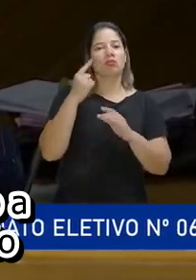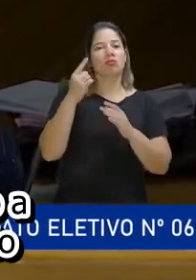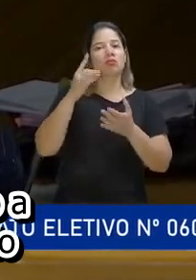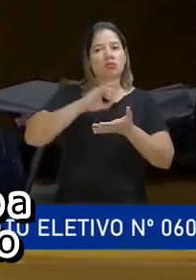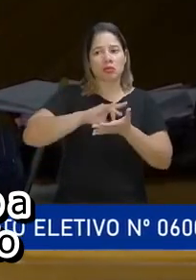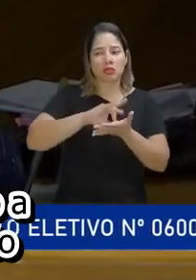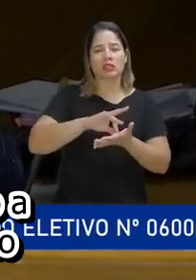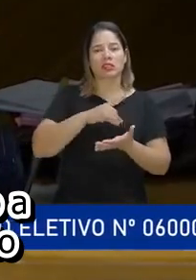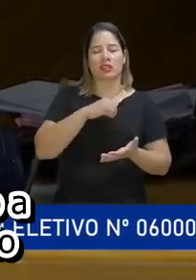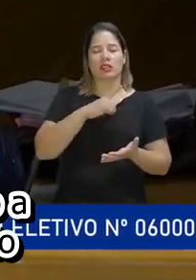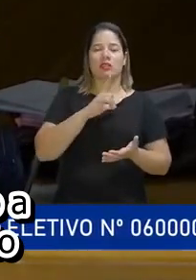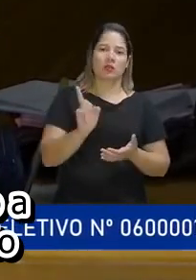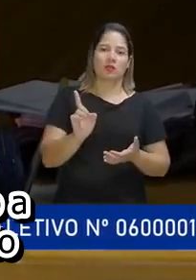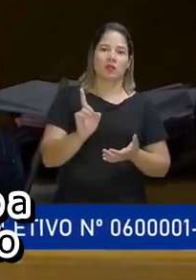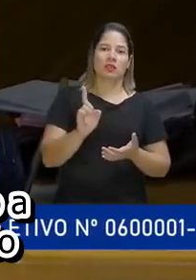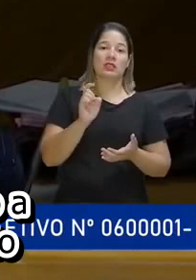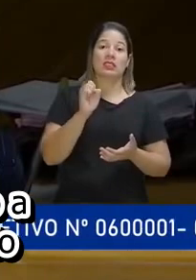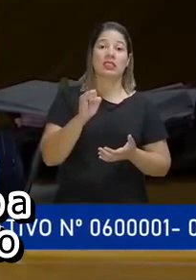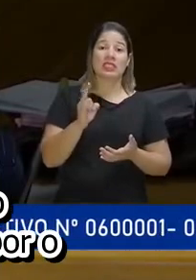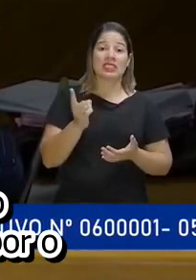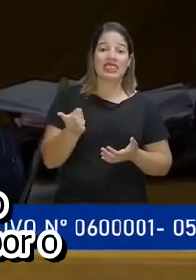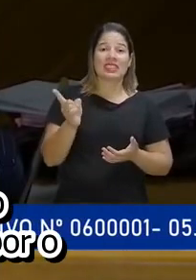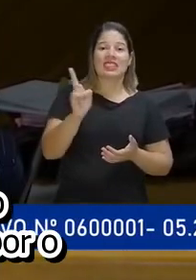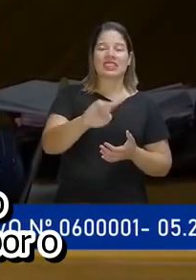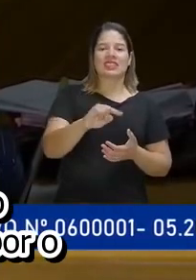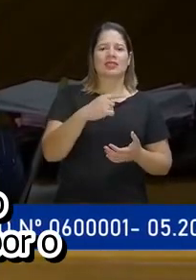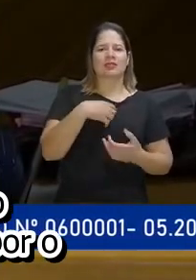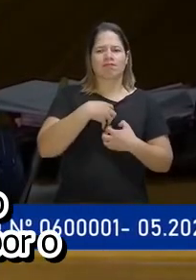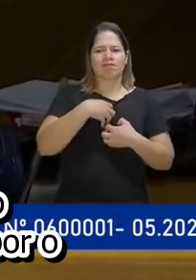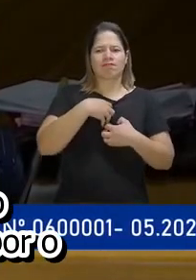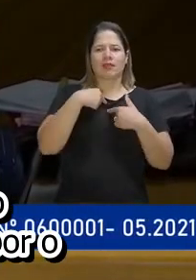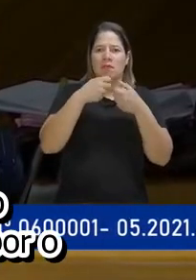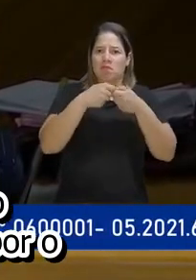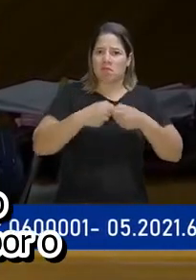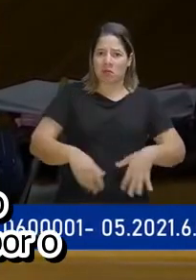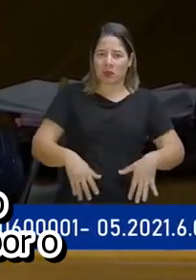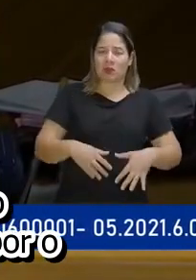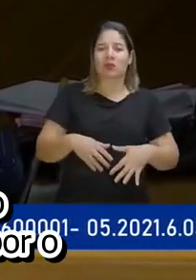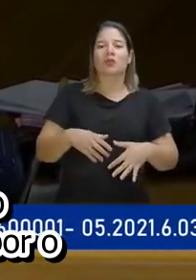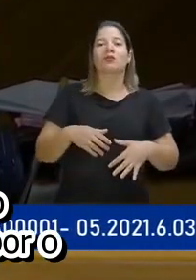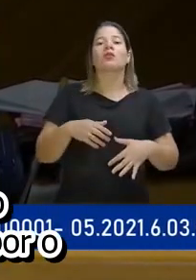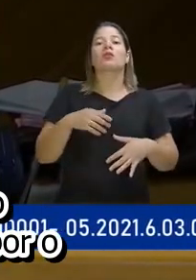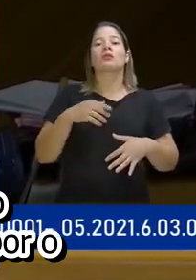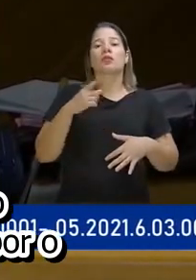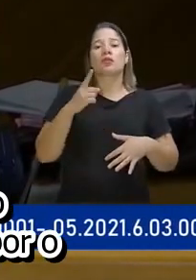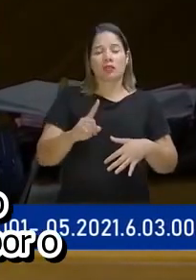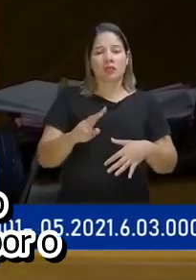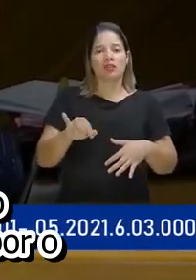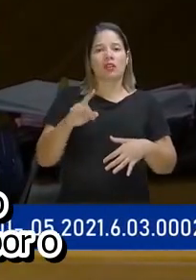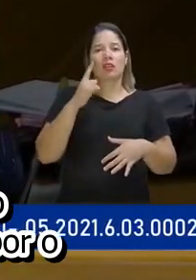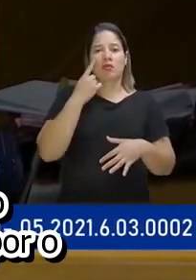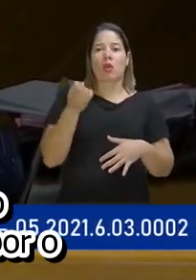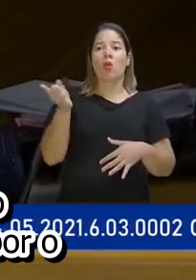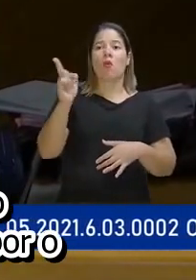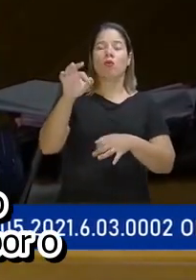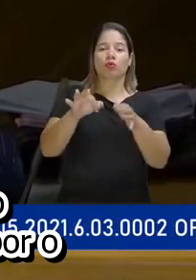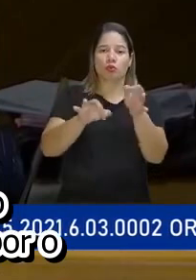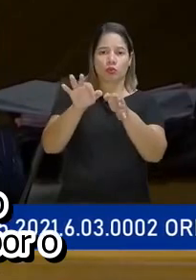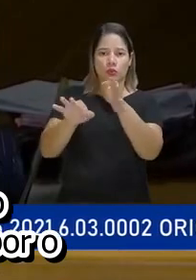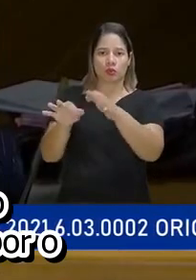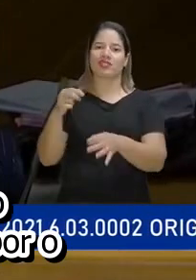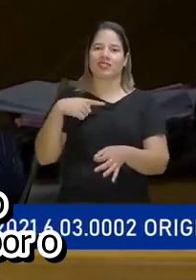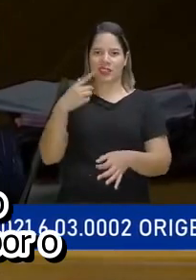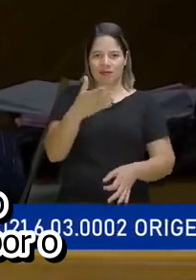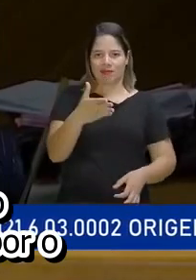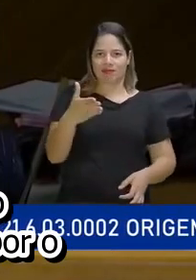parte se considerar prejudicada por uma decisão monocrática proferida por um dos membros do tribunal, que é o caso aqui